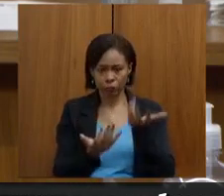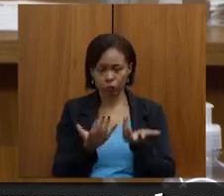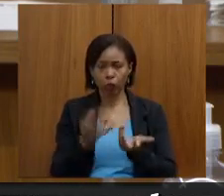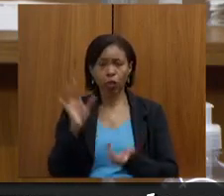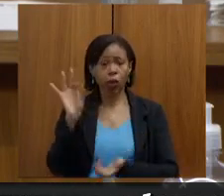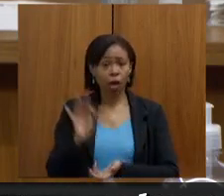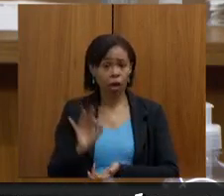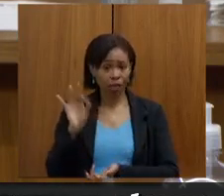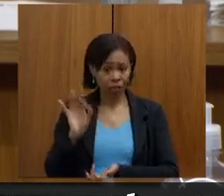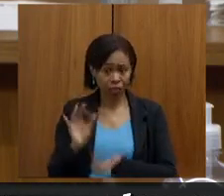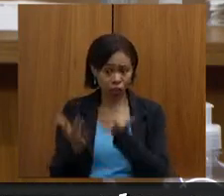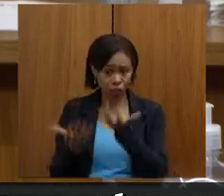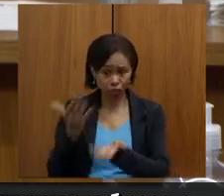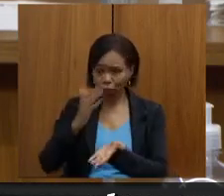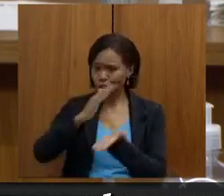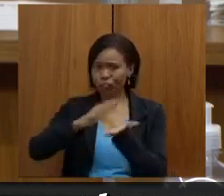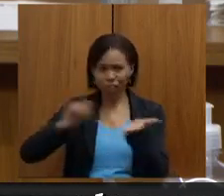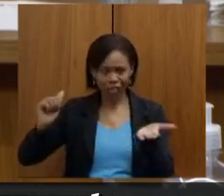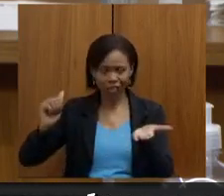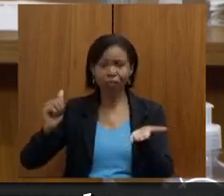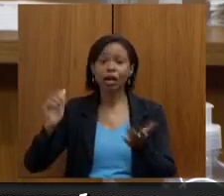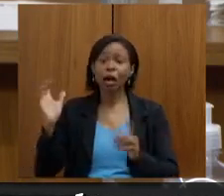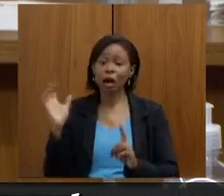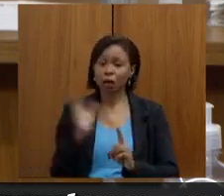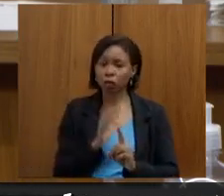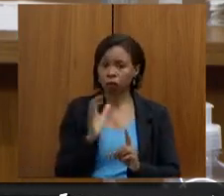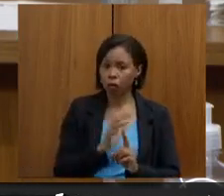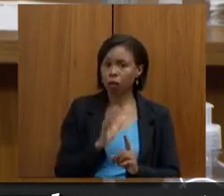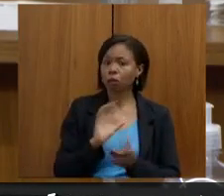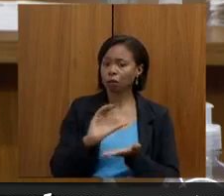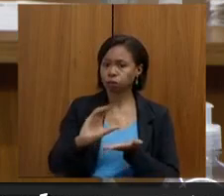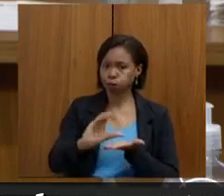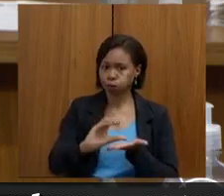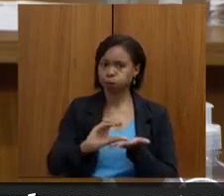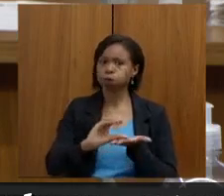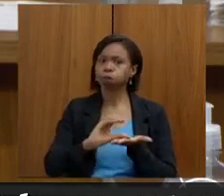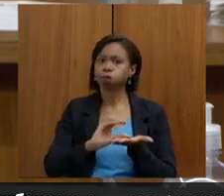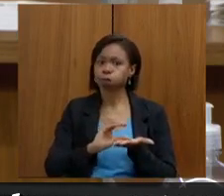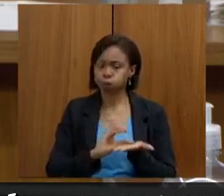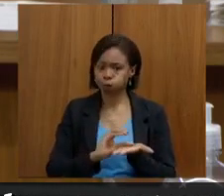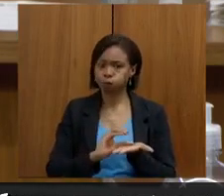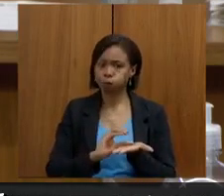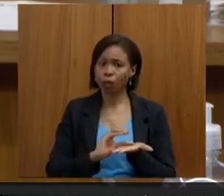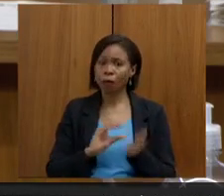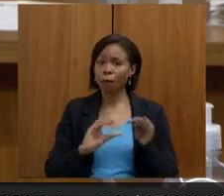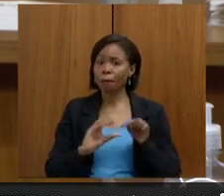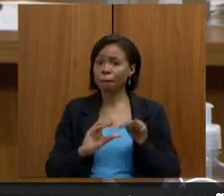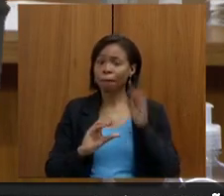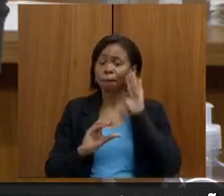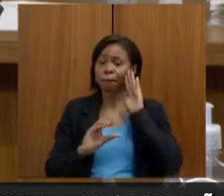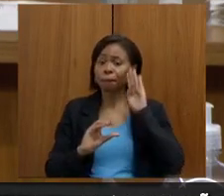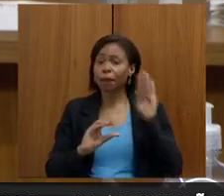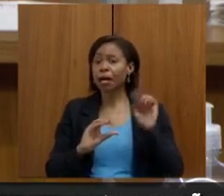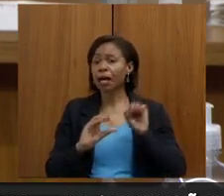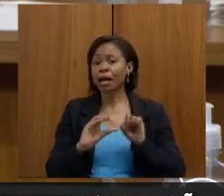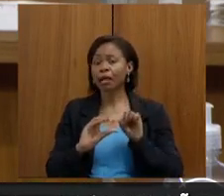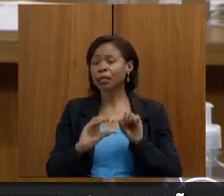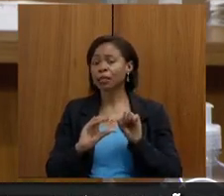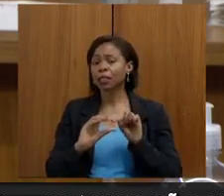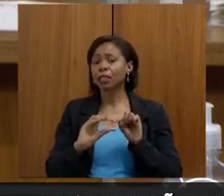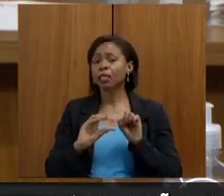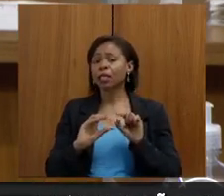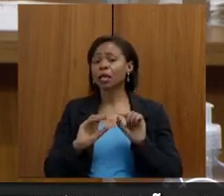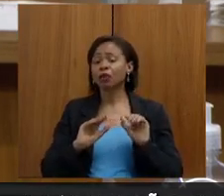o que traz um impacto muito grande para arrecadação especificamente arrecadação que era direcionada